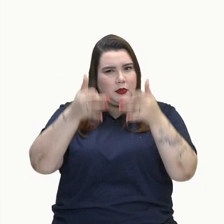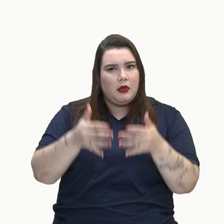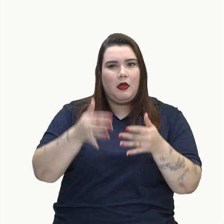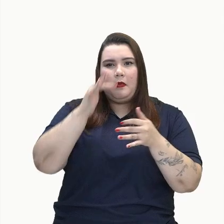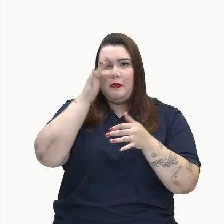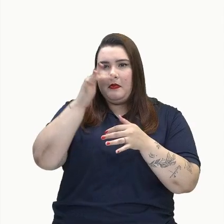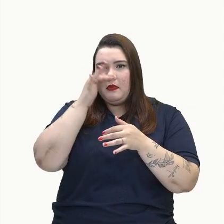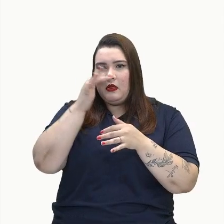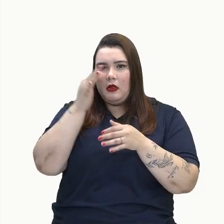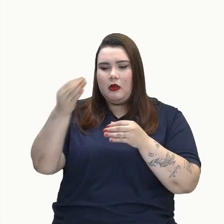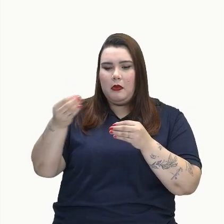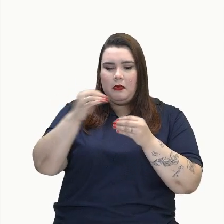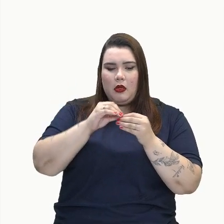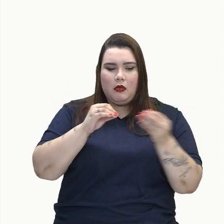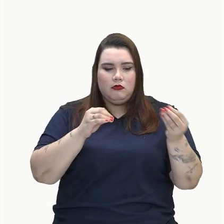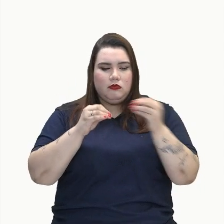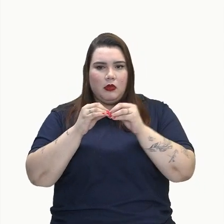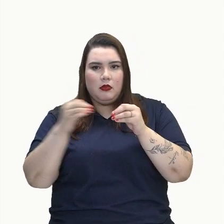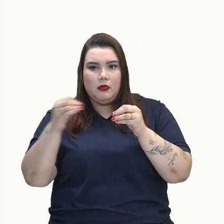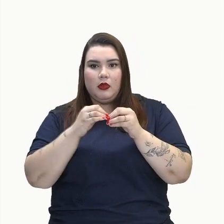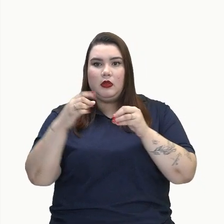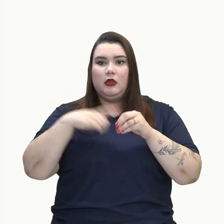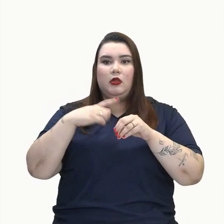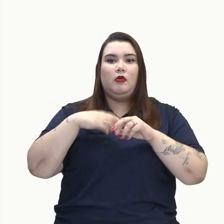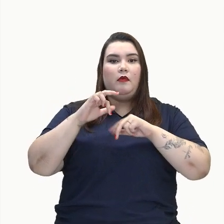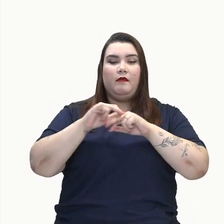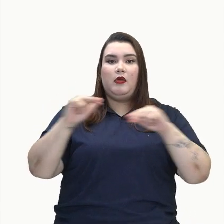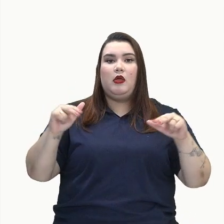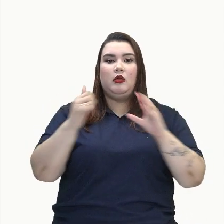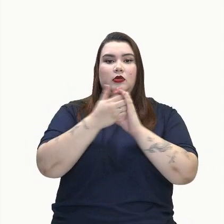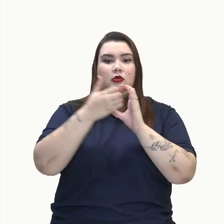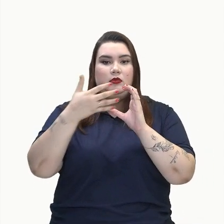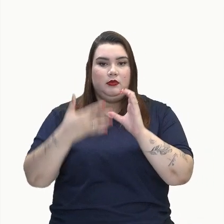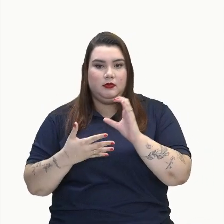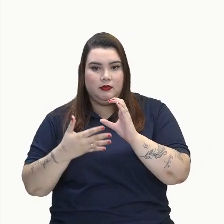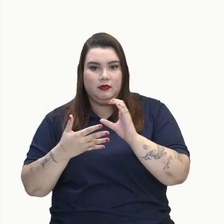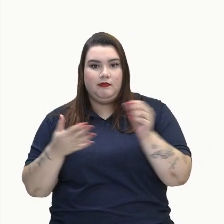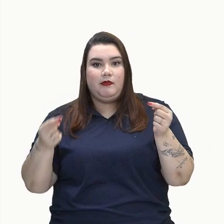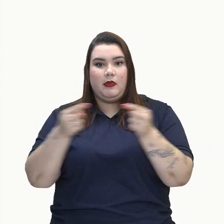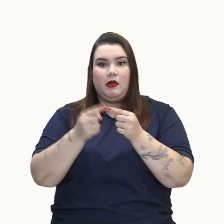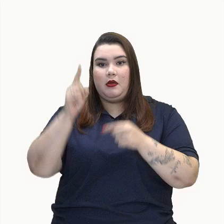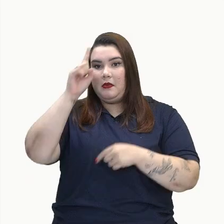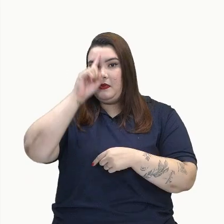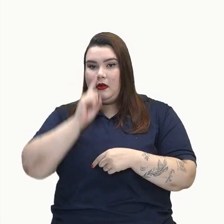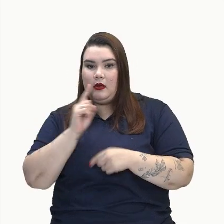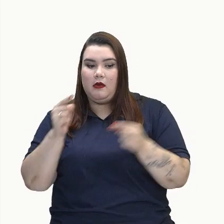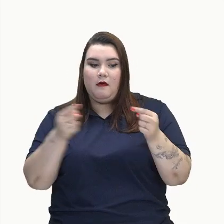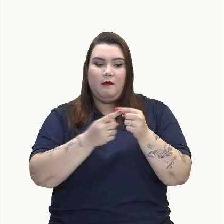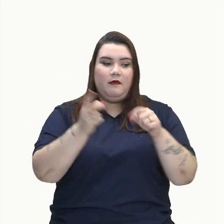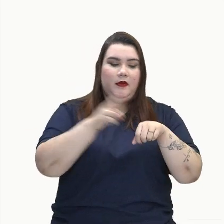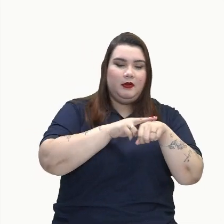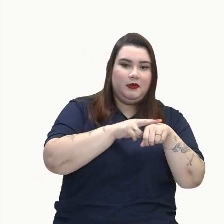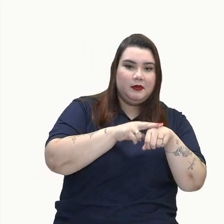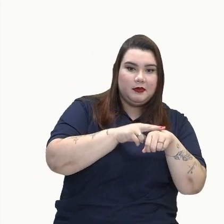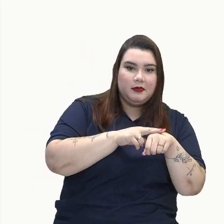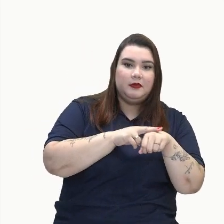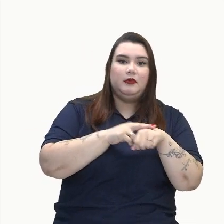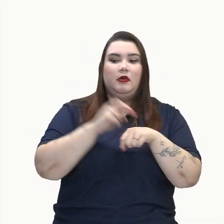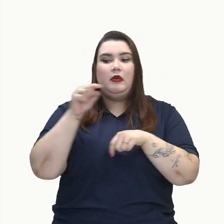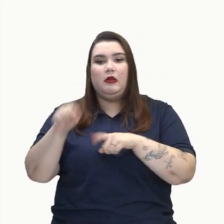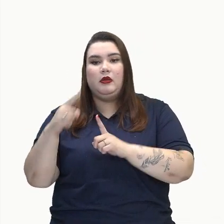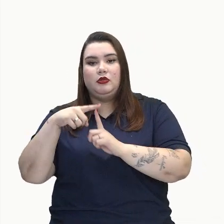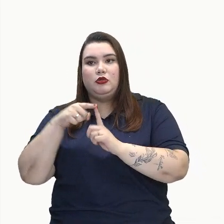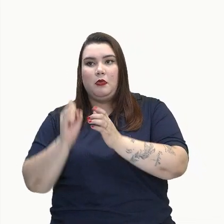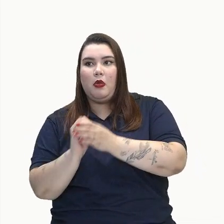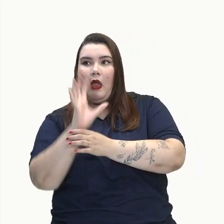entre plantas com diferentes características contrastantes, uma ervilha amarela com uma ervilha verde, uma ervilha de planta